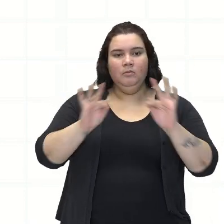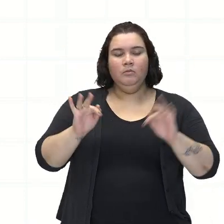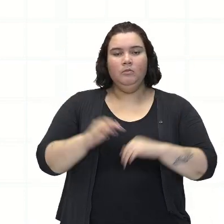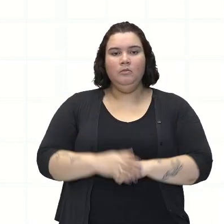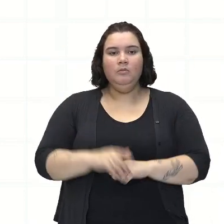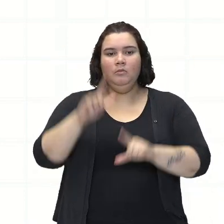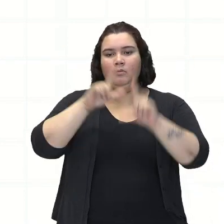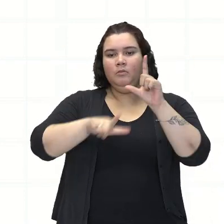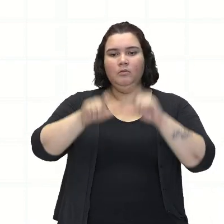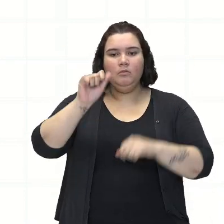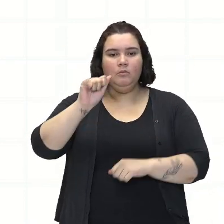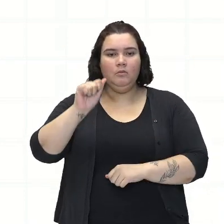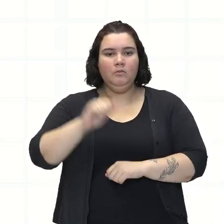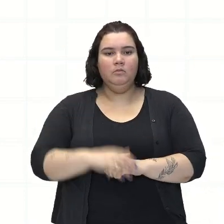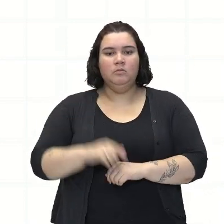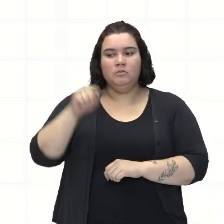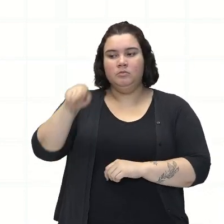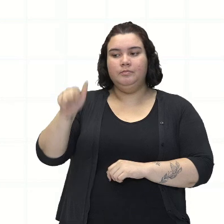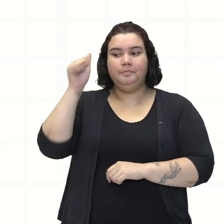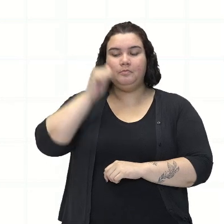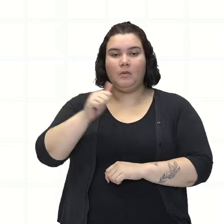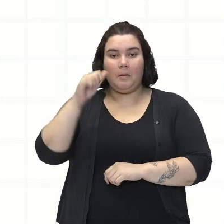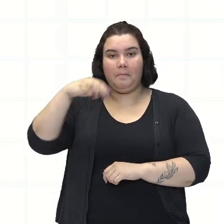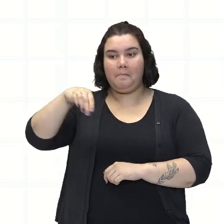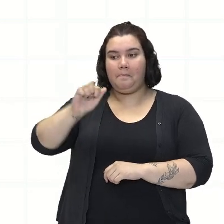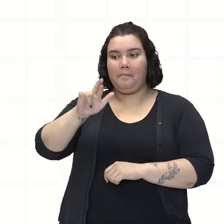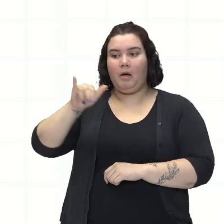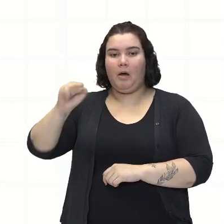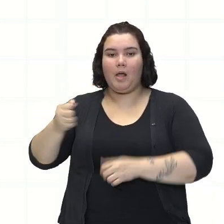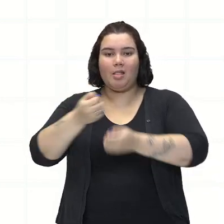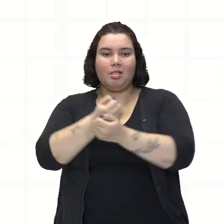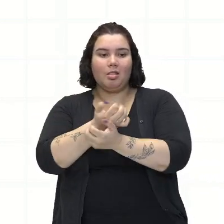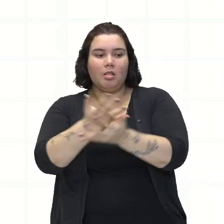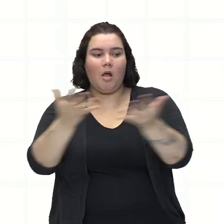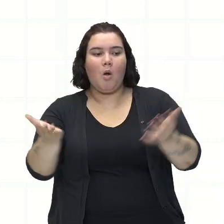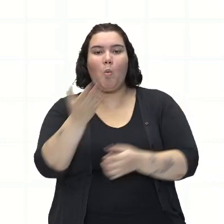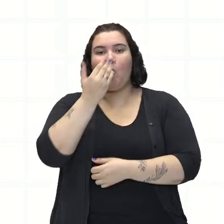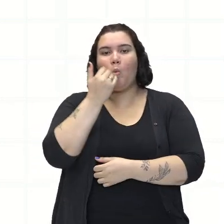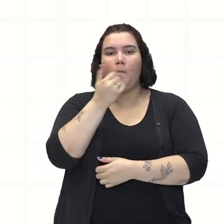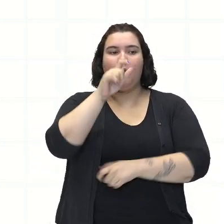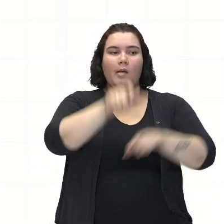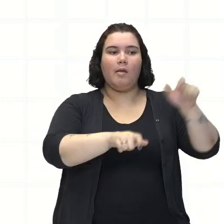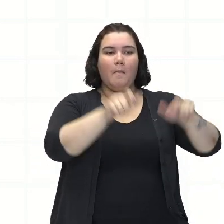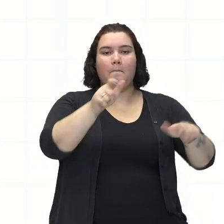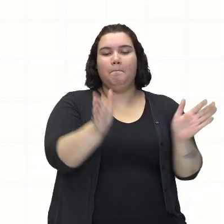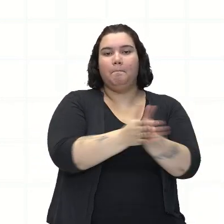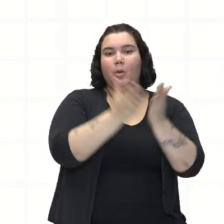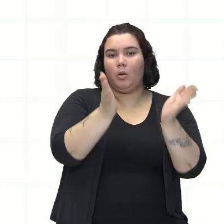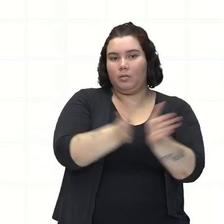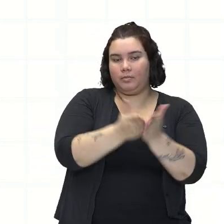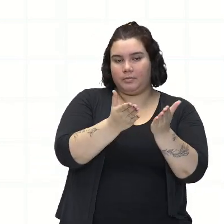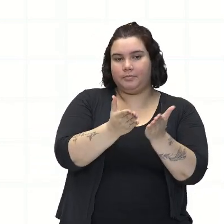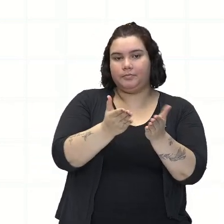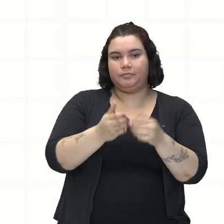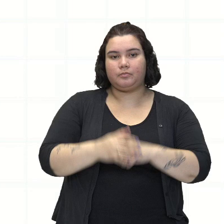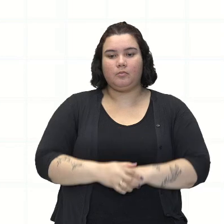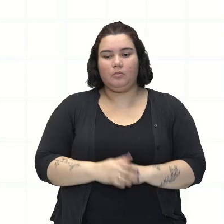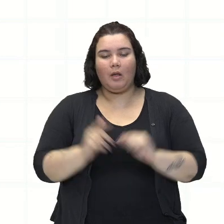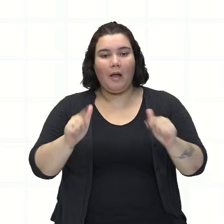A. Maria oferecia refeições aos pobres. Maria faz uma ação direta